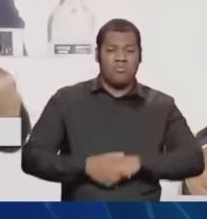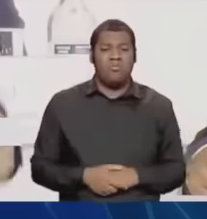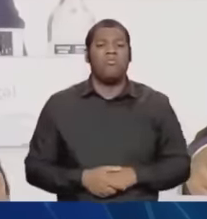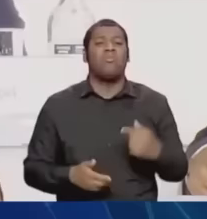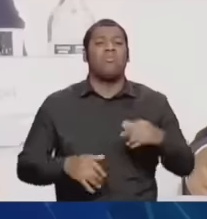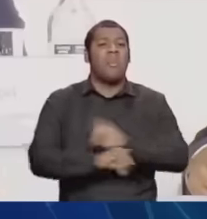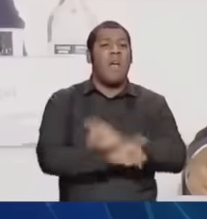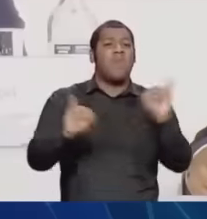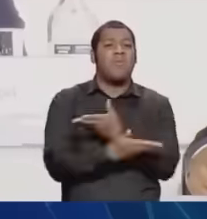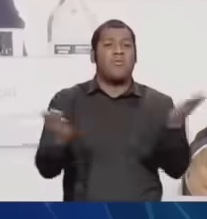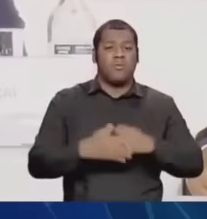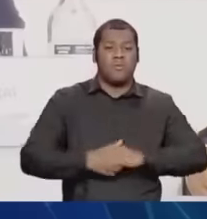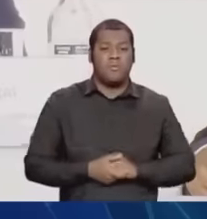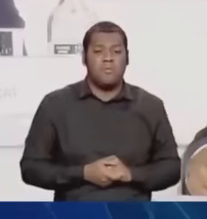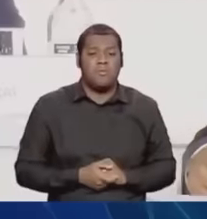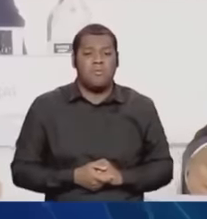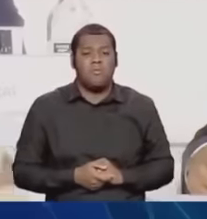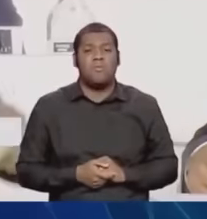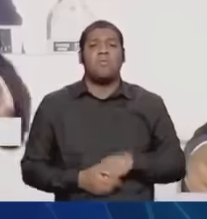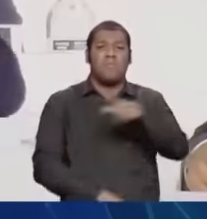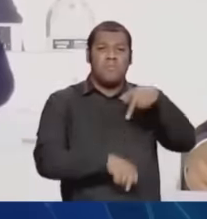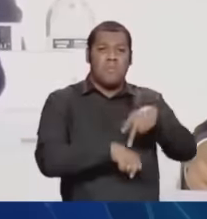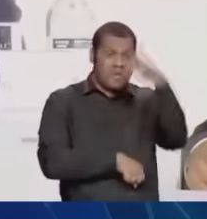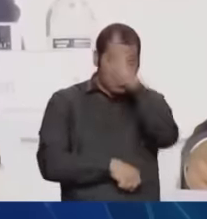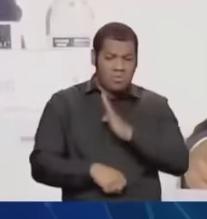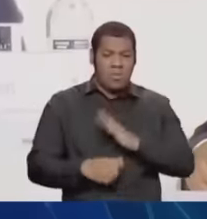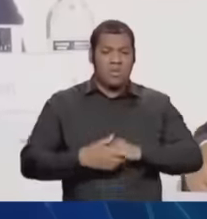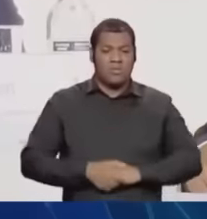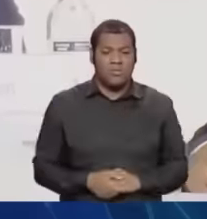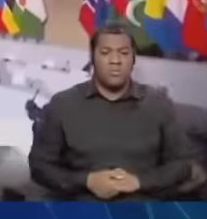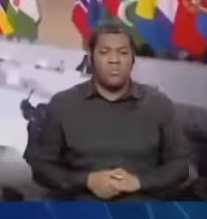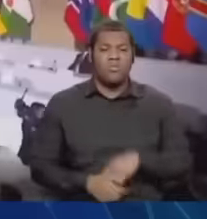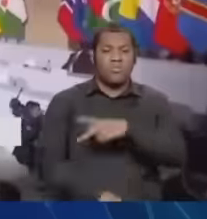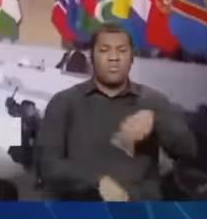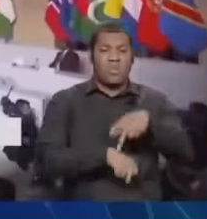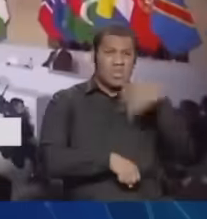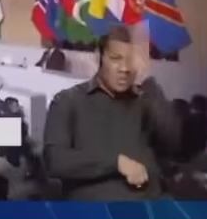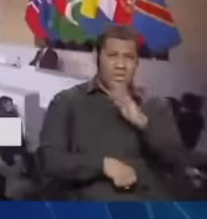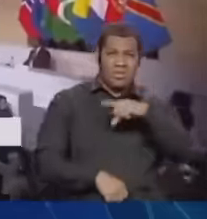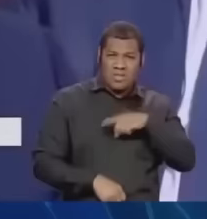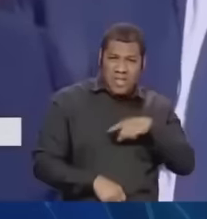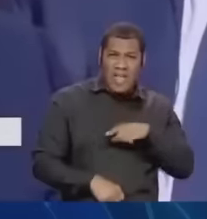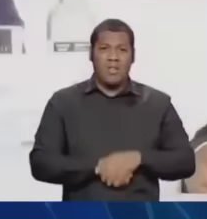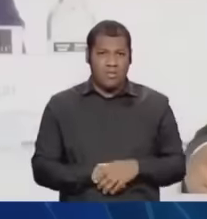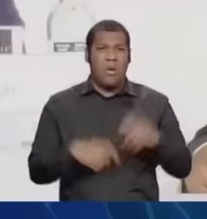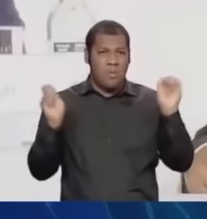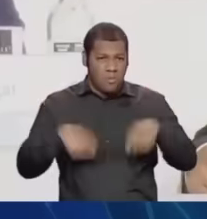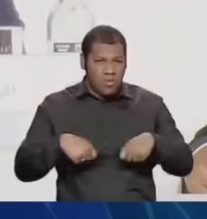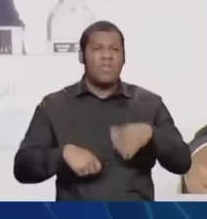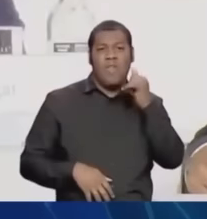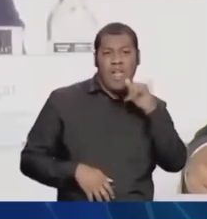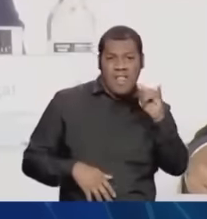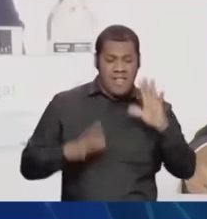que eu queria dizer para vocês. O Brasil é um país que tem uma matriz energética possivelmente da mais